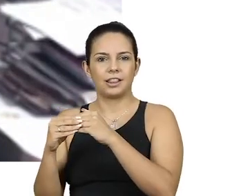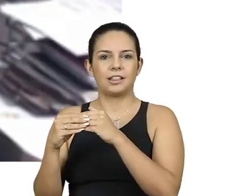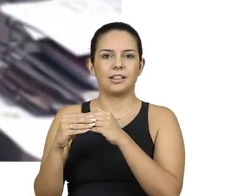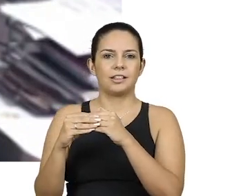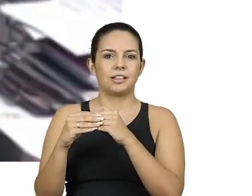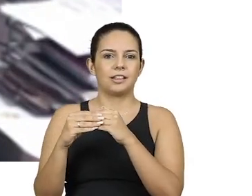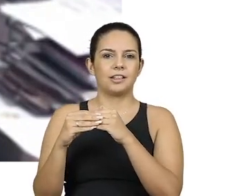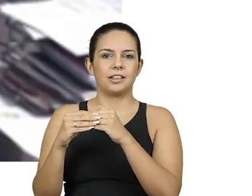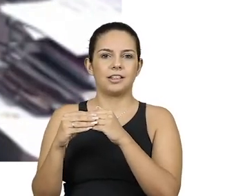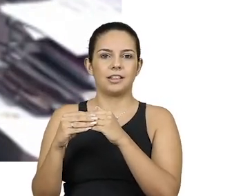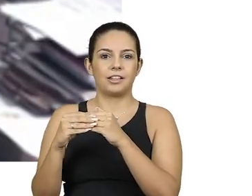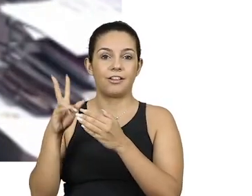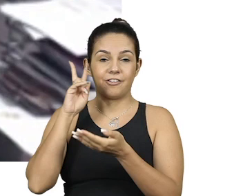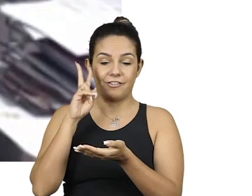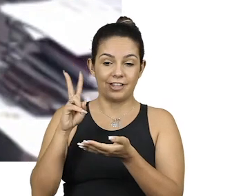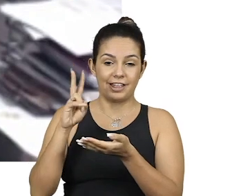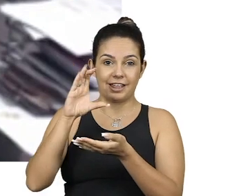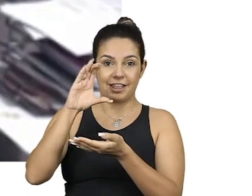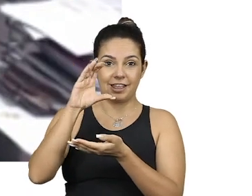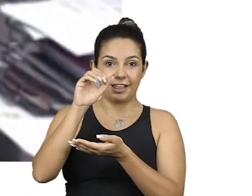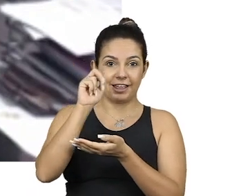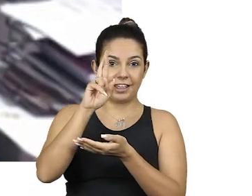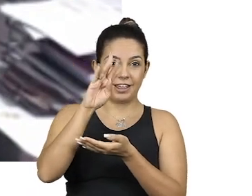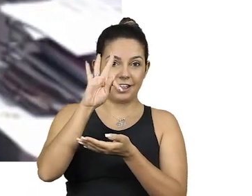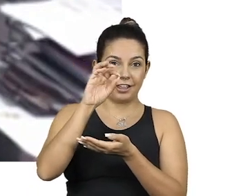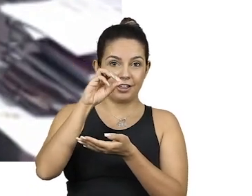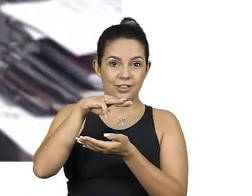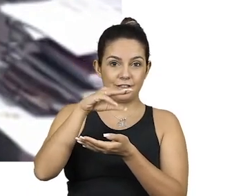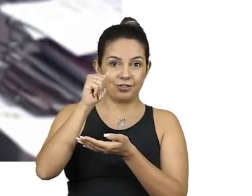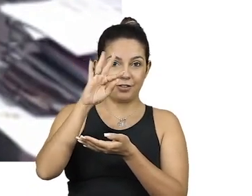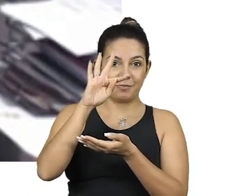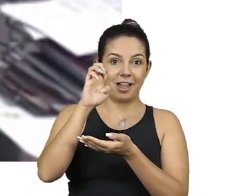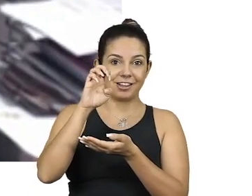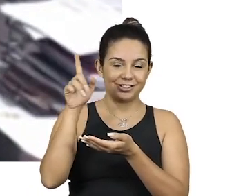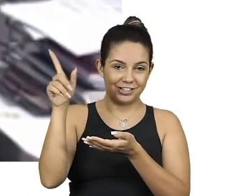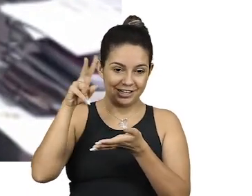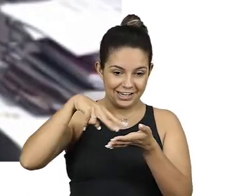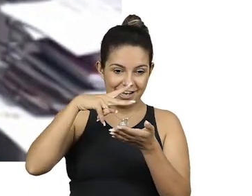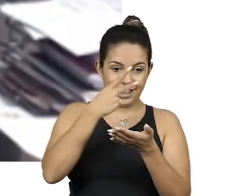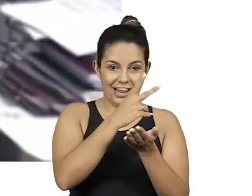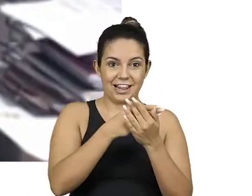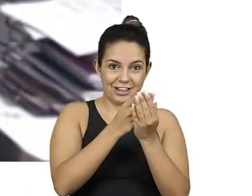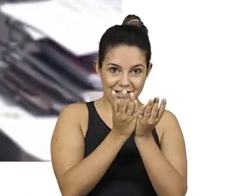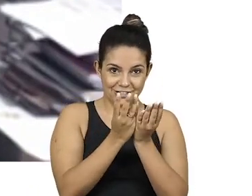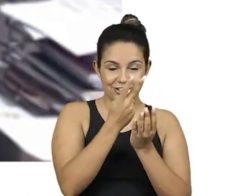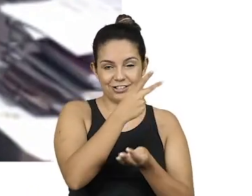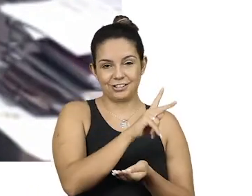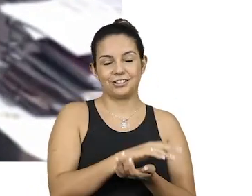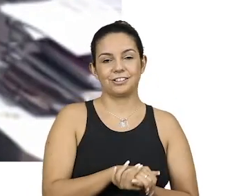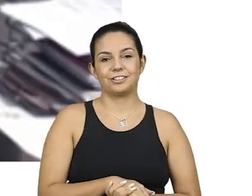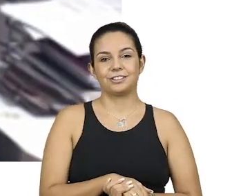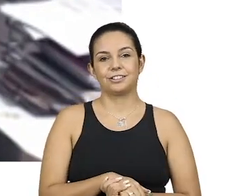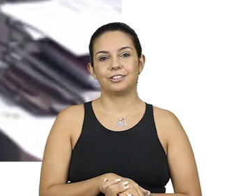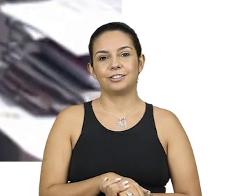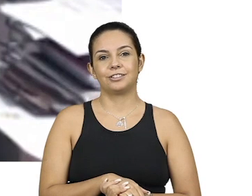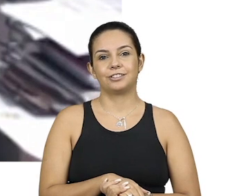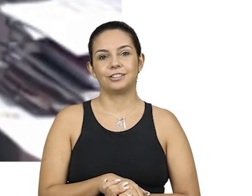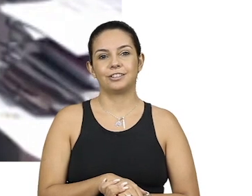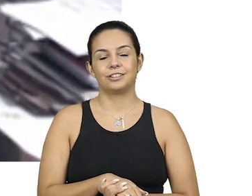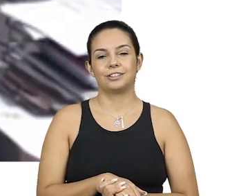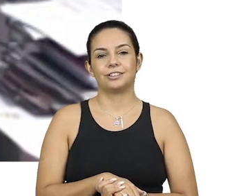para Cartomante, que aparece na Hora da Estrela, que foi feita cartomante por